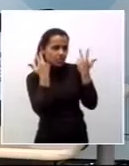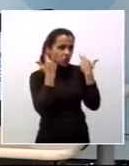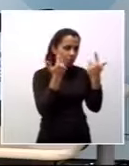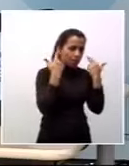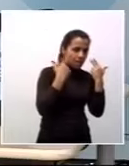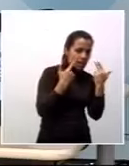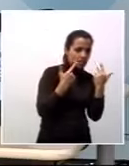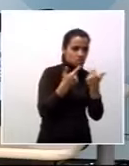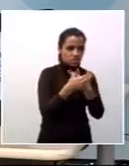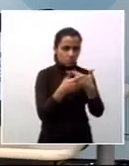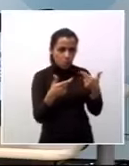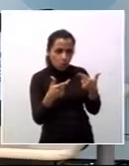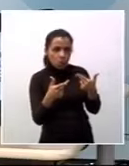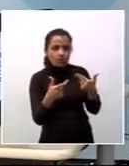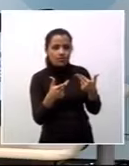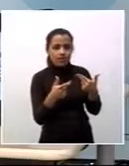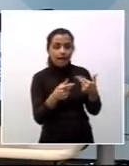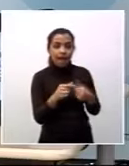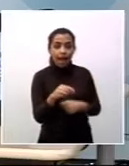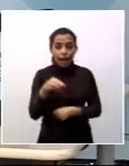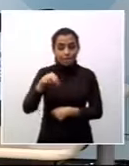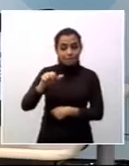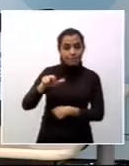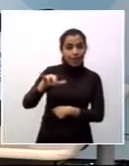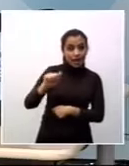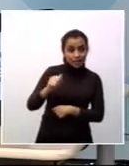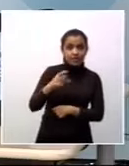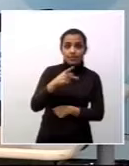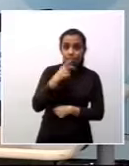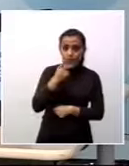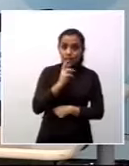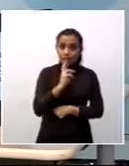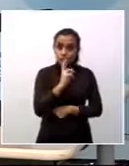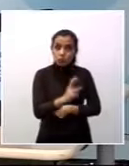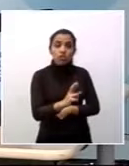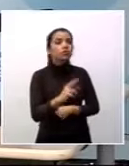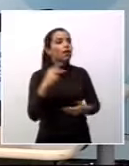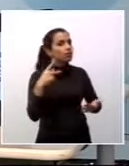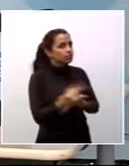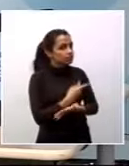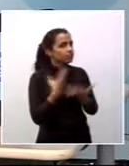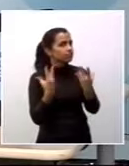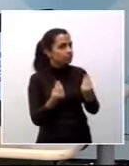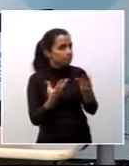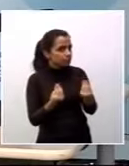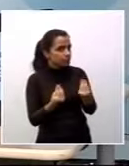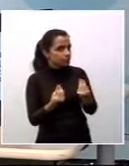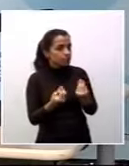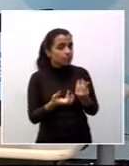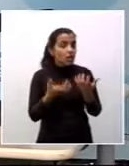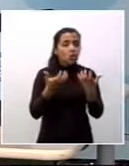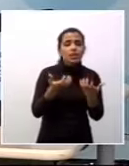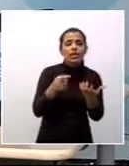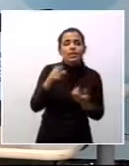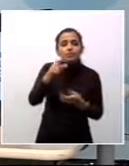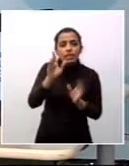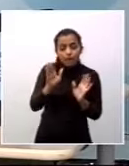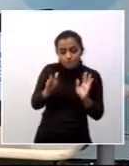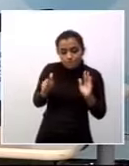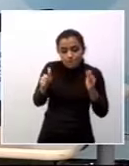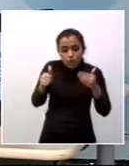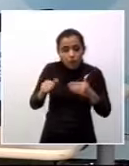essa situação de fake news a maria disse que acontece muito né é eu gostaria que vocês